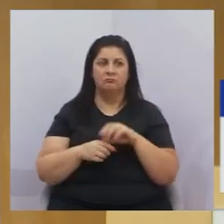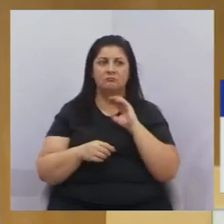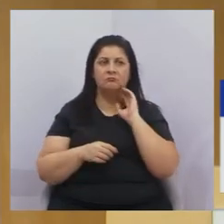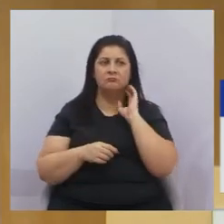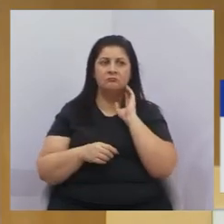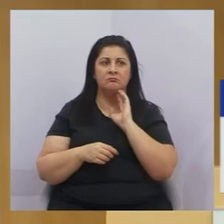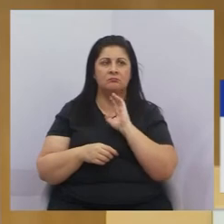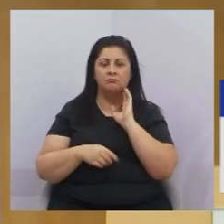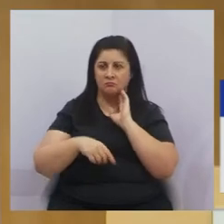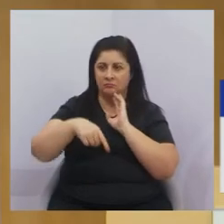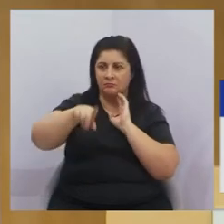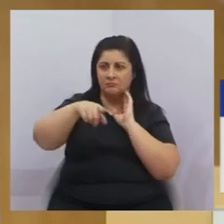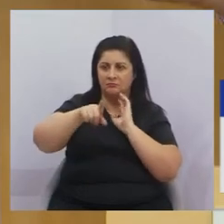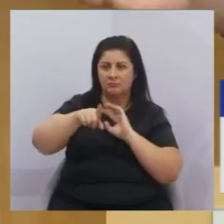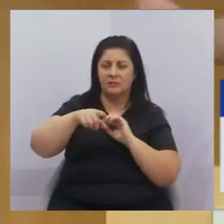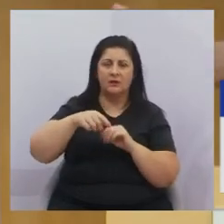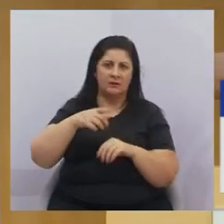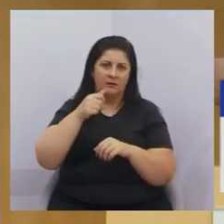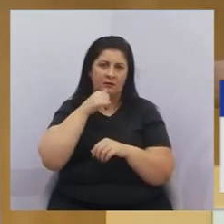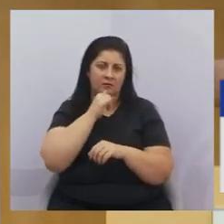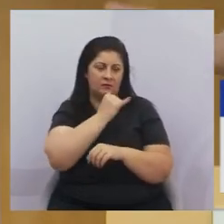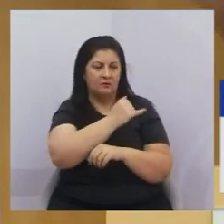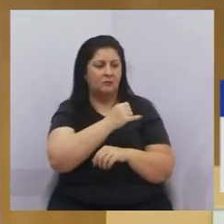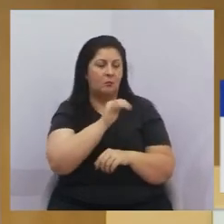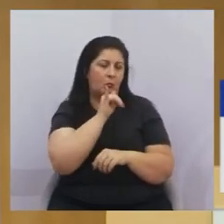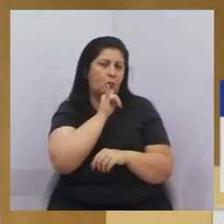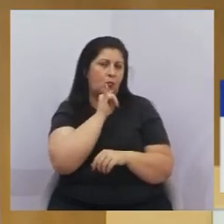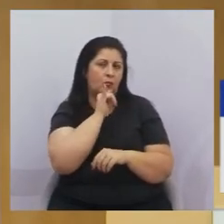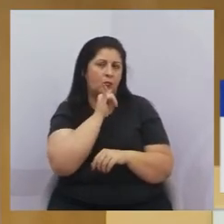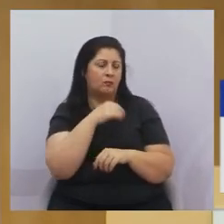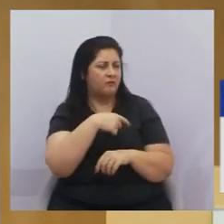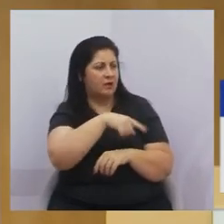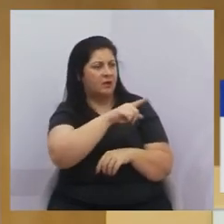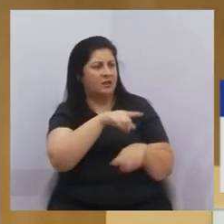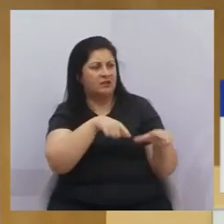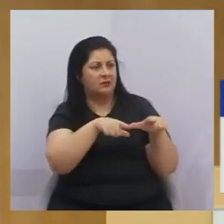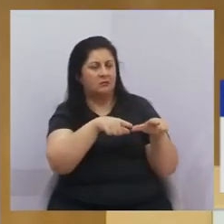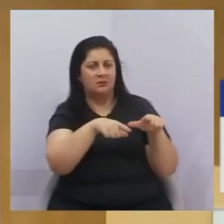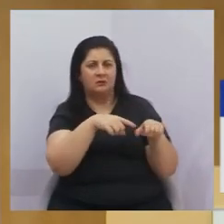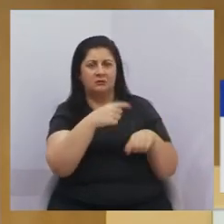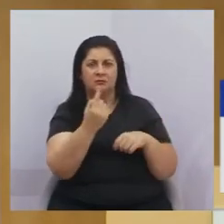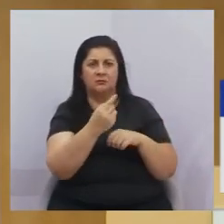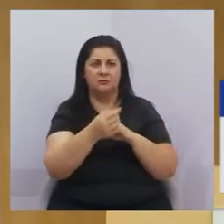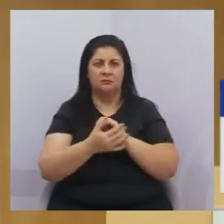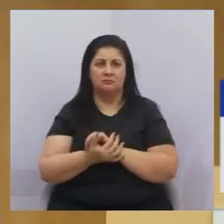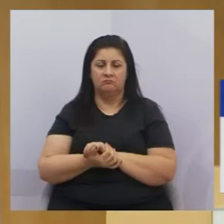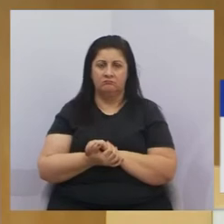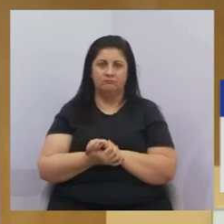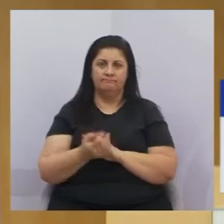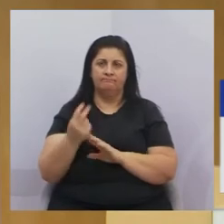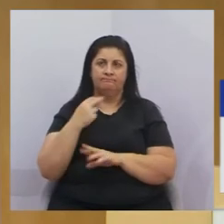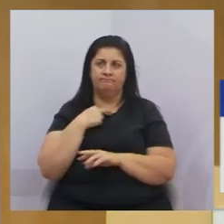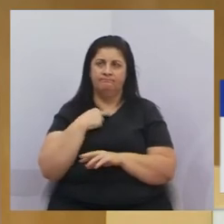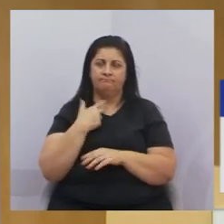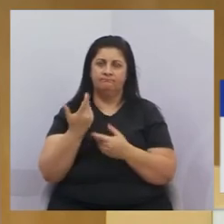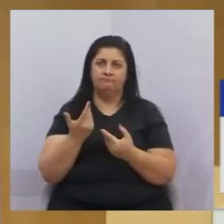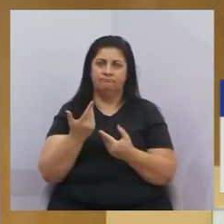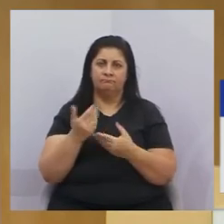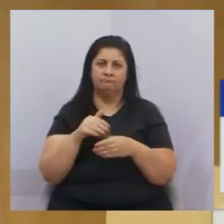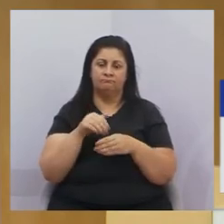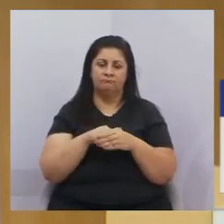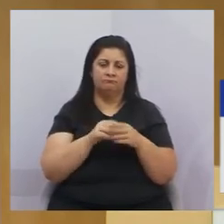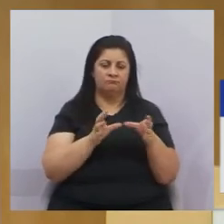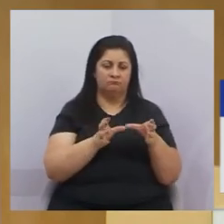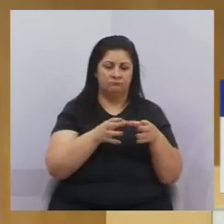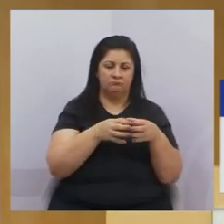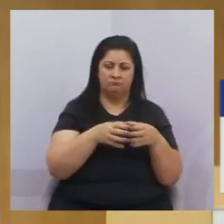e fala para o seu filho, vai lá e limpa aquele terreno e não dá enxada? Então, isso que eu estou sentindo aqui nesse projeto, não dá para votar no conselho